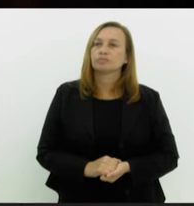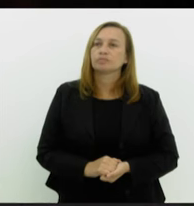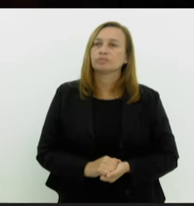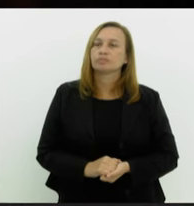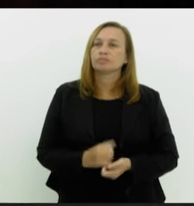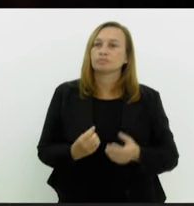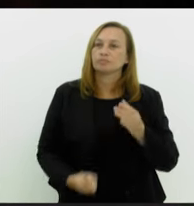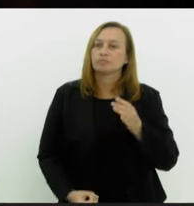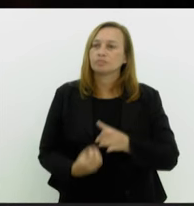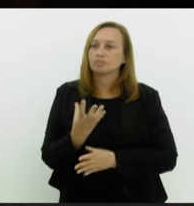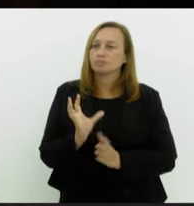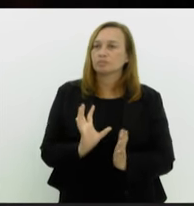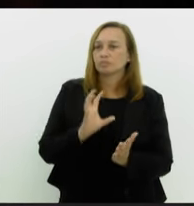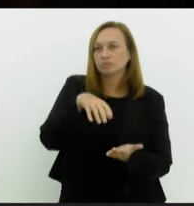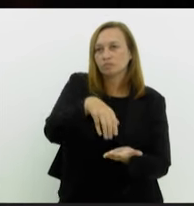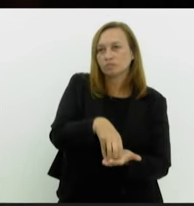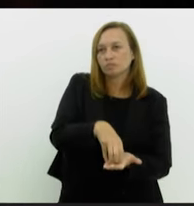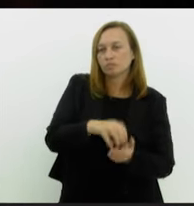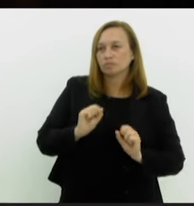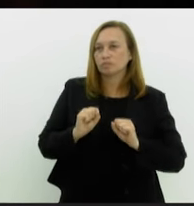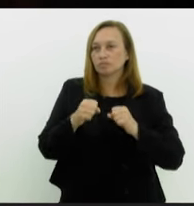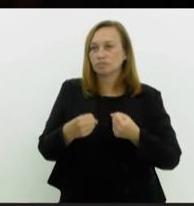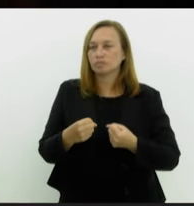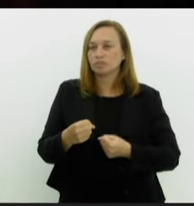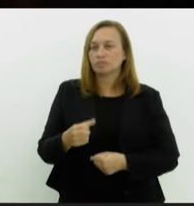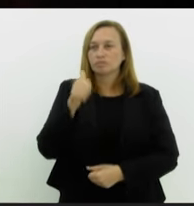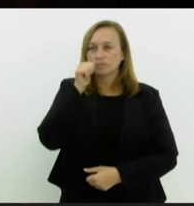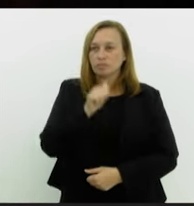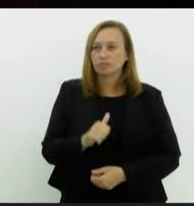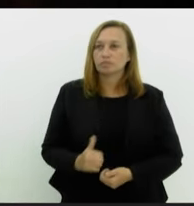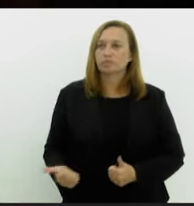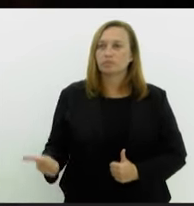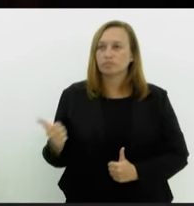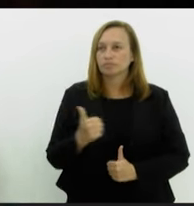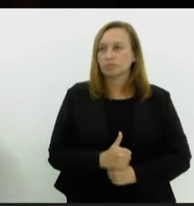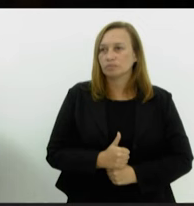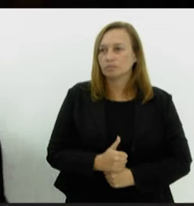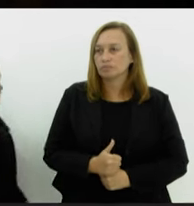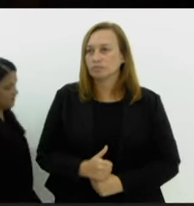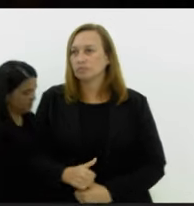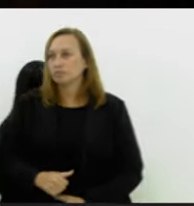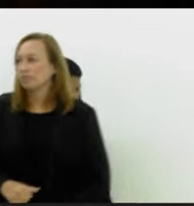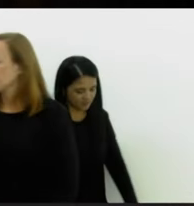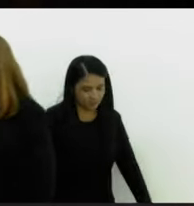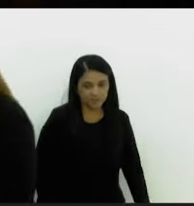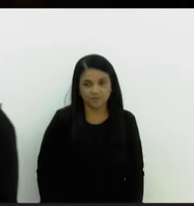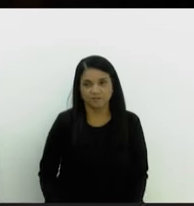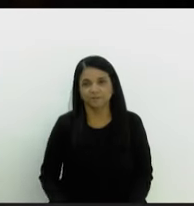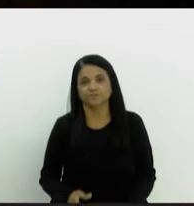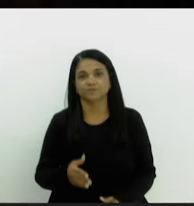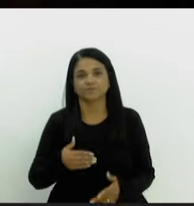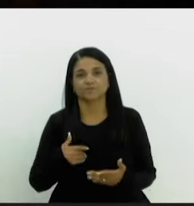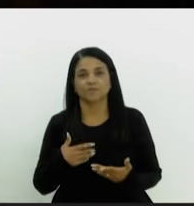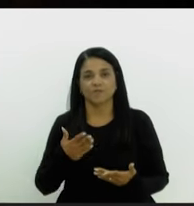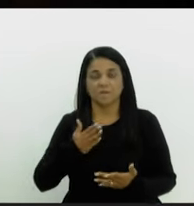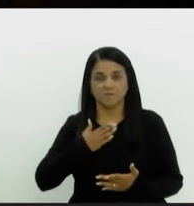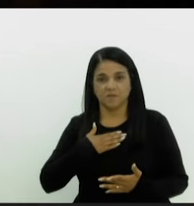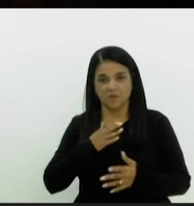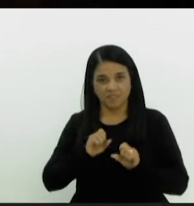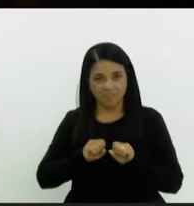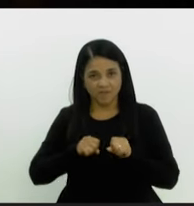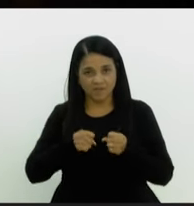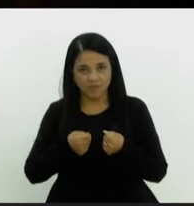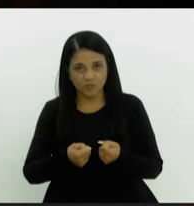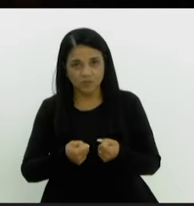do nosso núcleo de defesa da mulher ele já ele faz 27 anos esse ano né Matilde Matilde é minha defensora titular